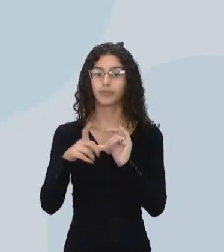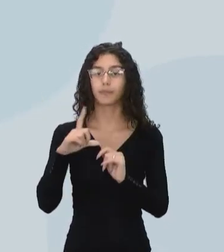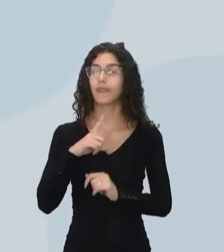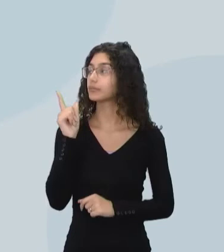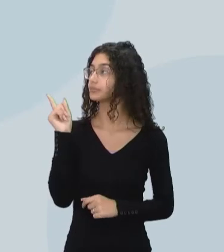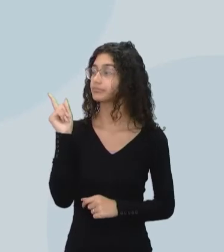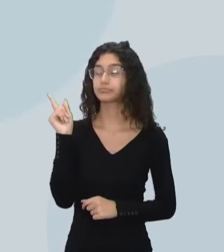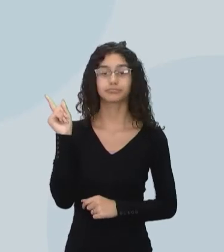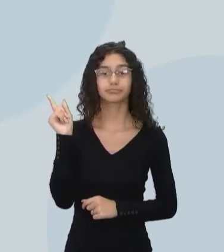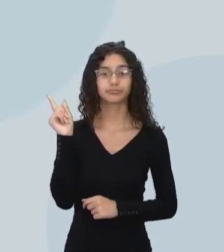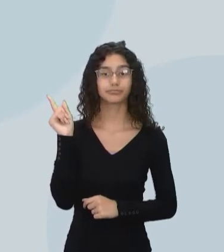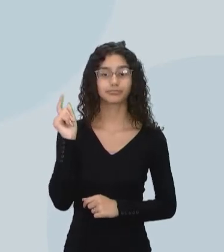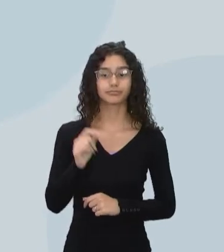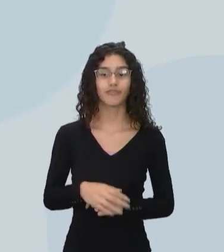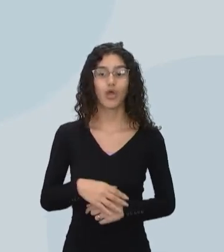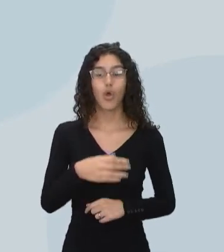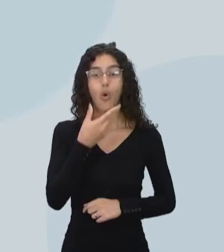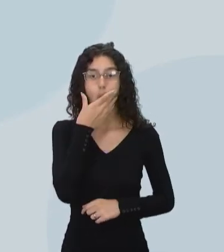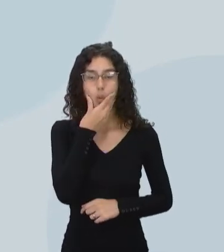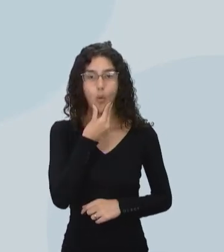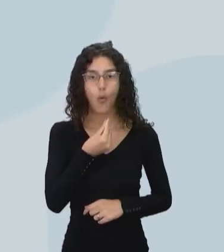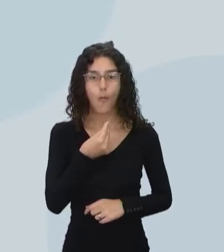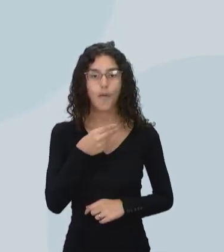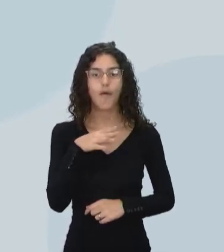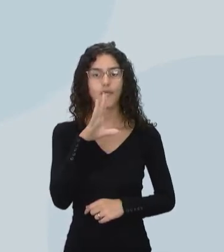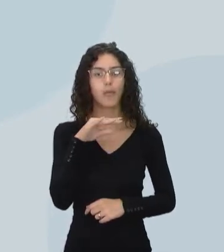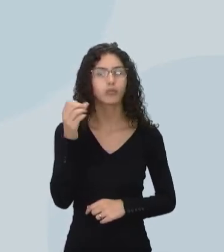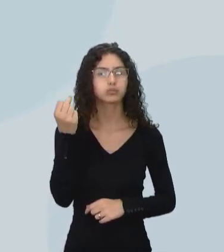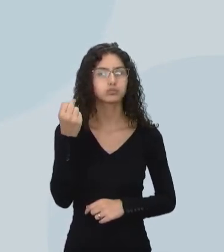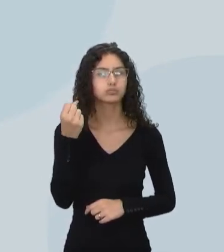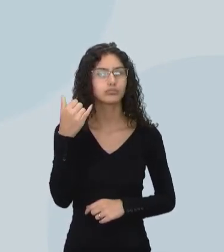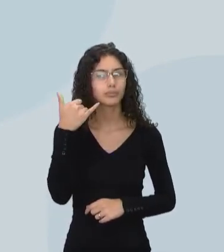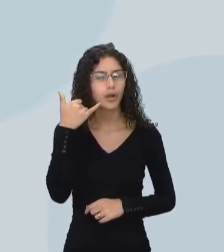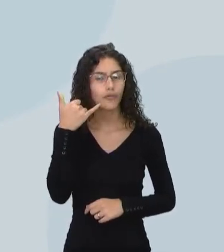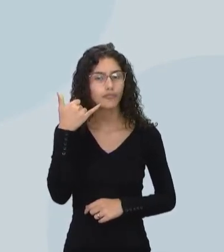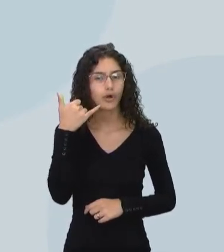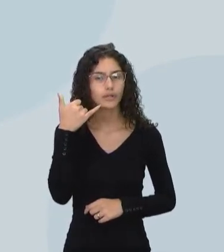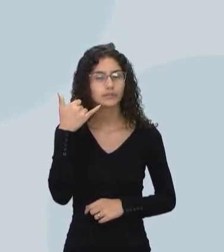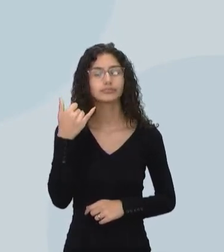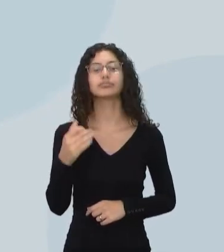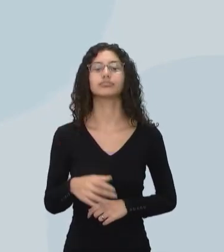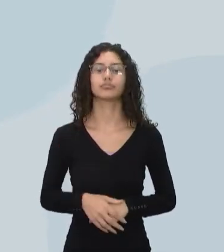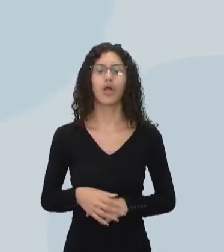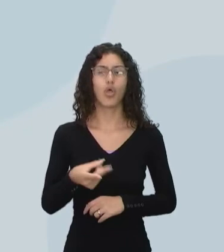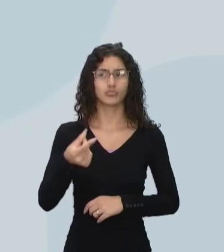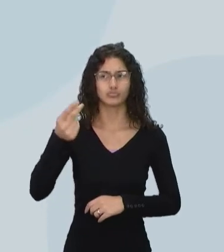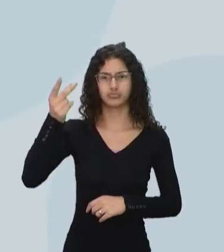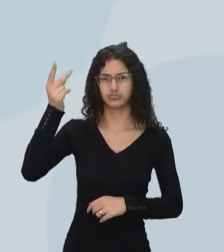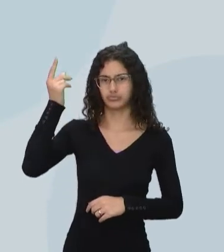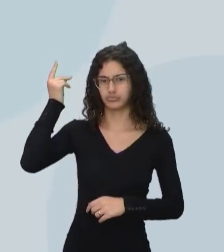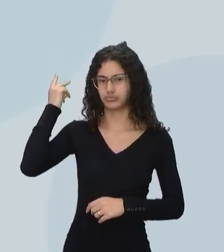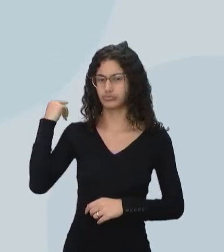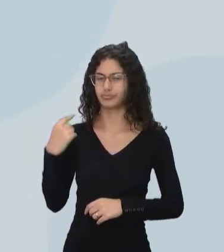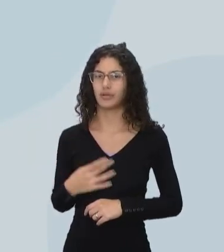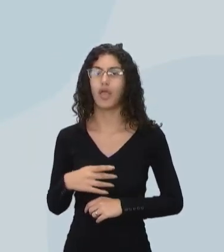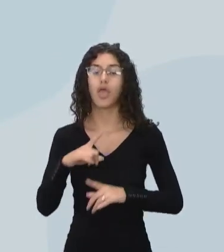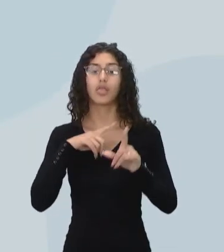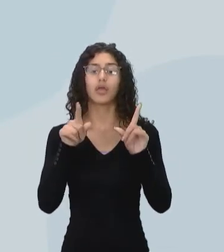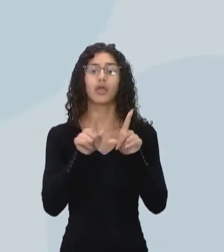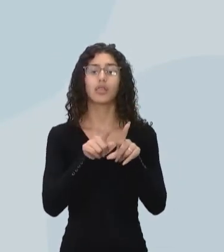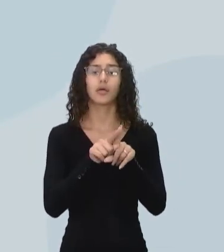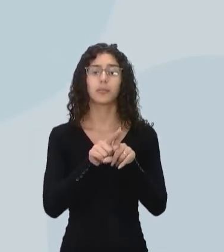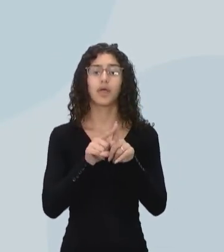a imagem de um homem fazendo aí uma ligação, né? Nós temos um telefone antigo. Nós temos